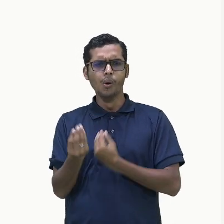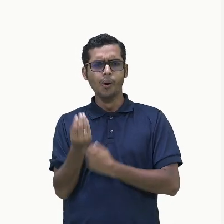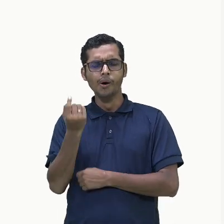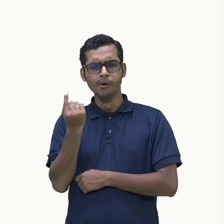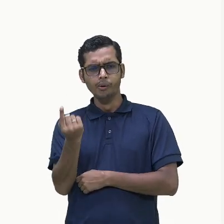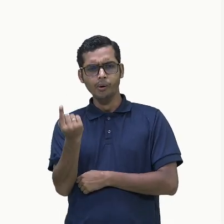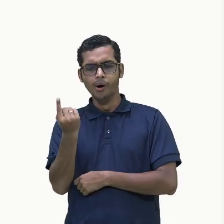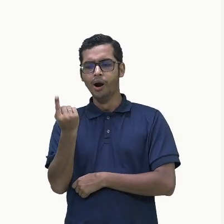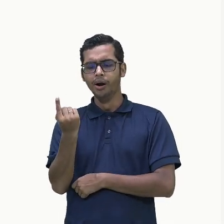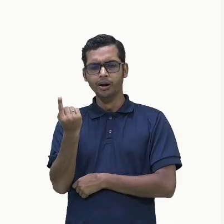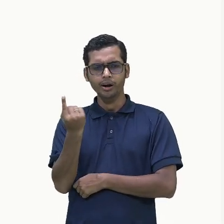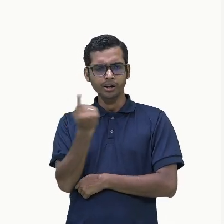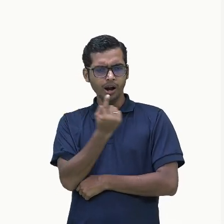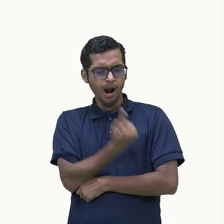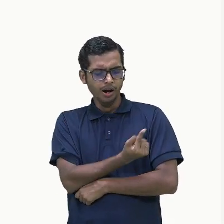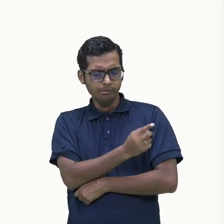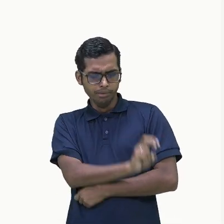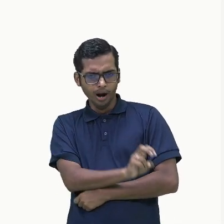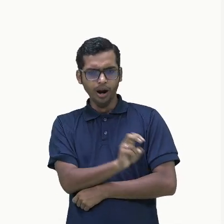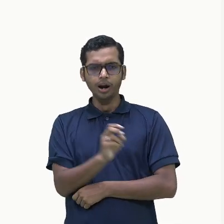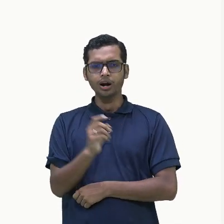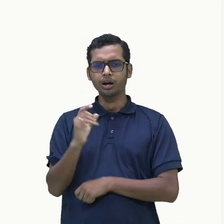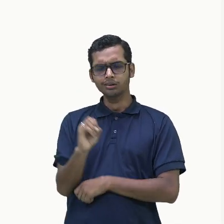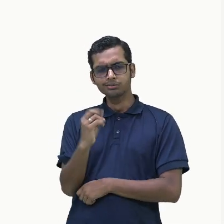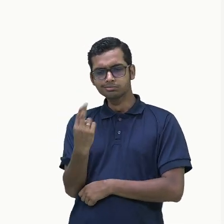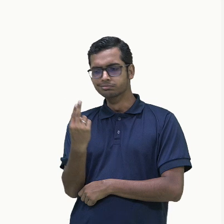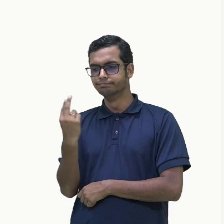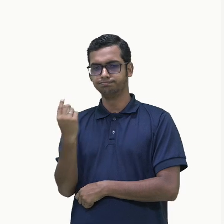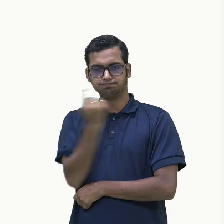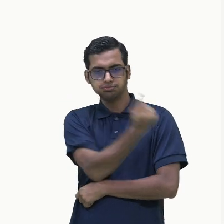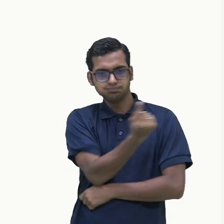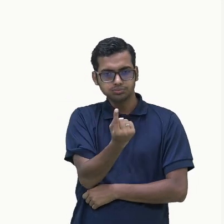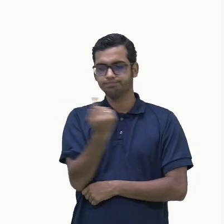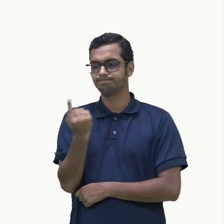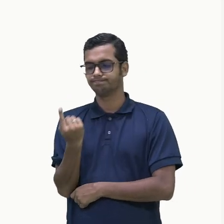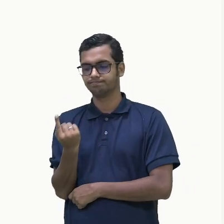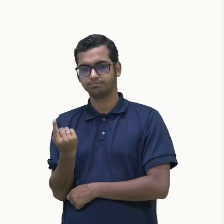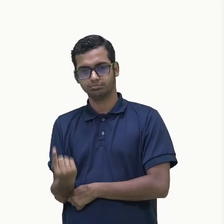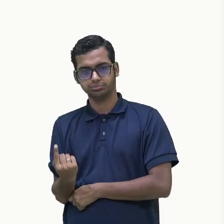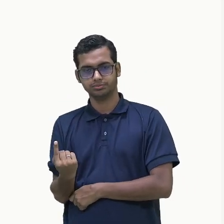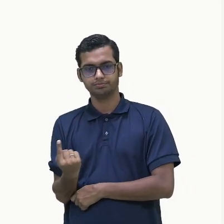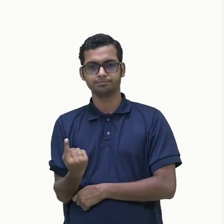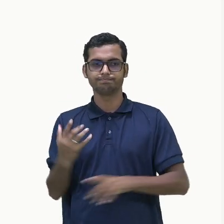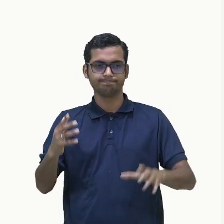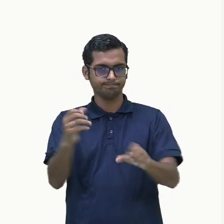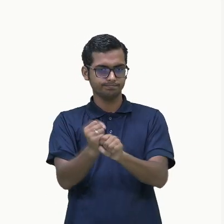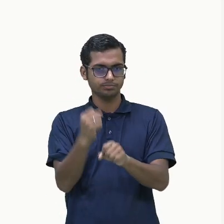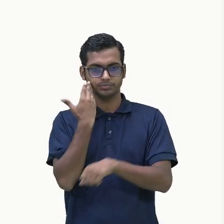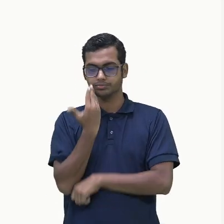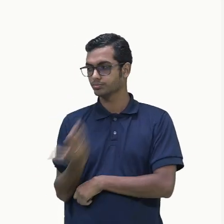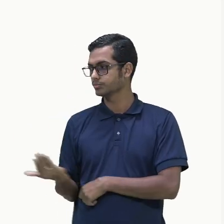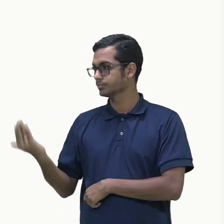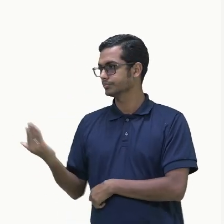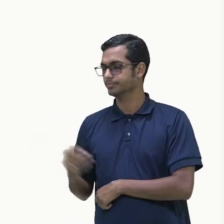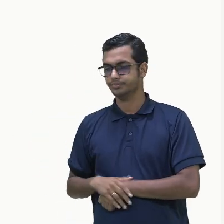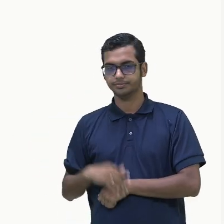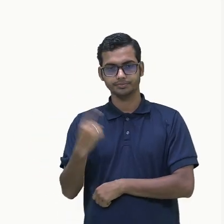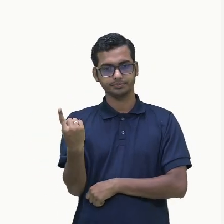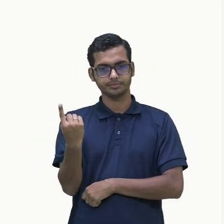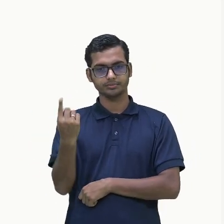Menos 1 vezes 11, 11. E aí, ó, 15 menos 11 é